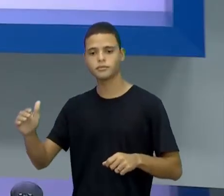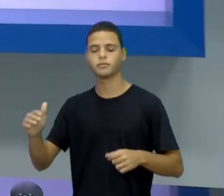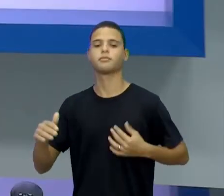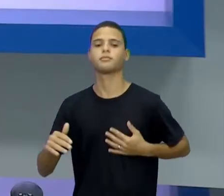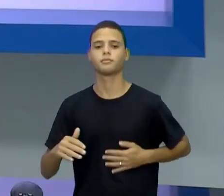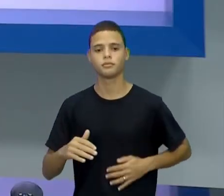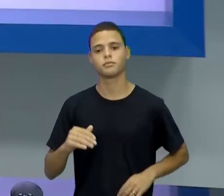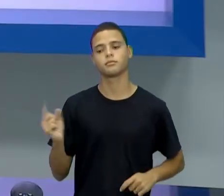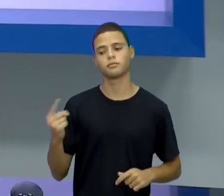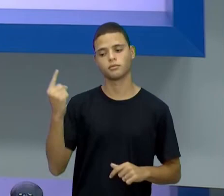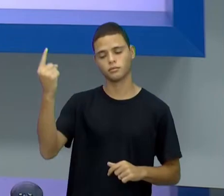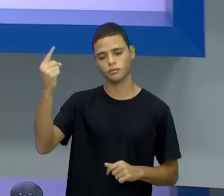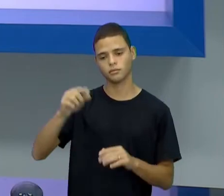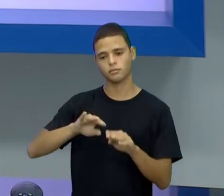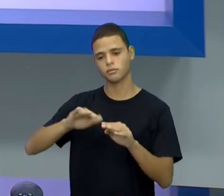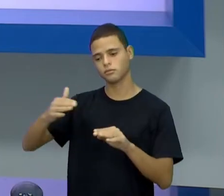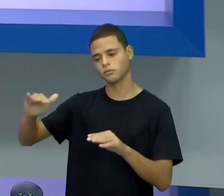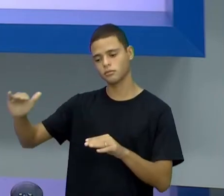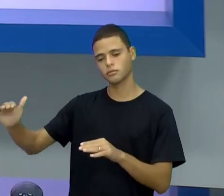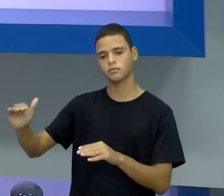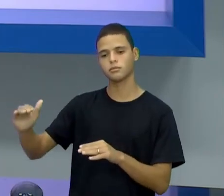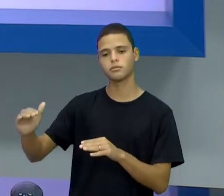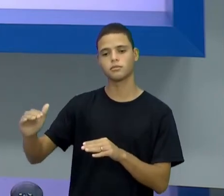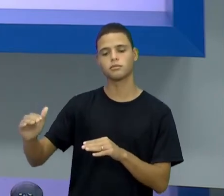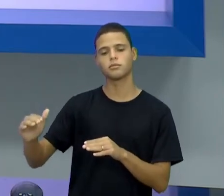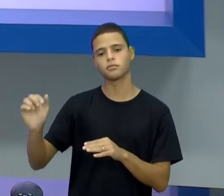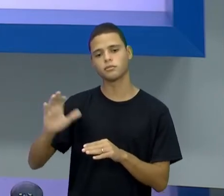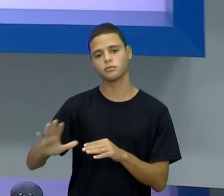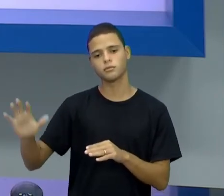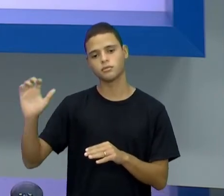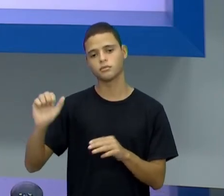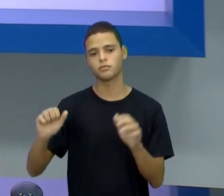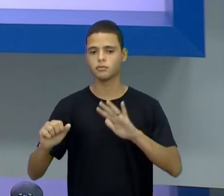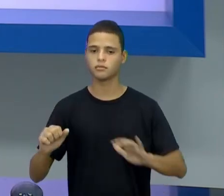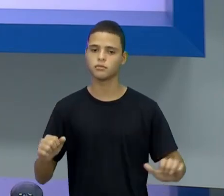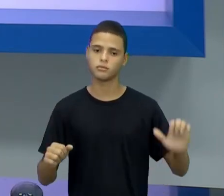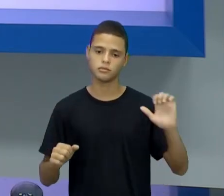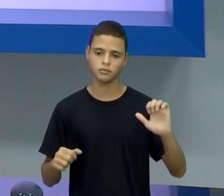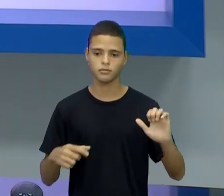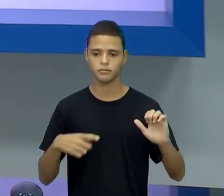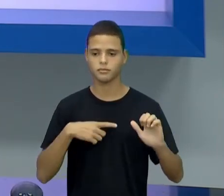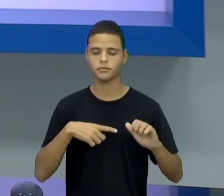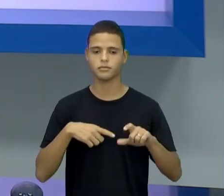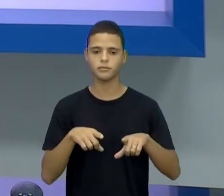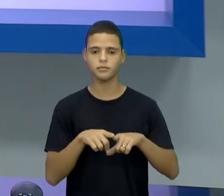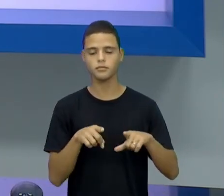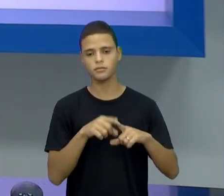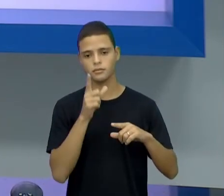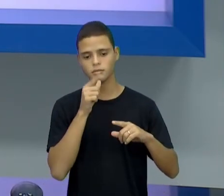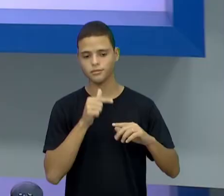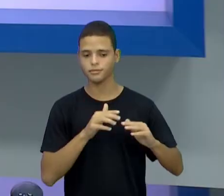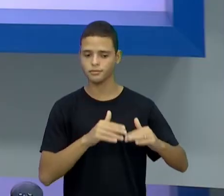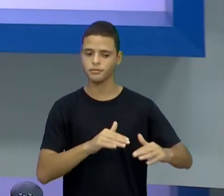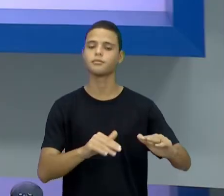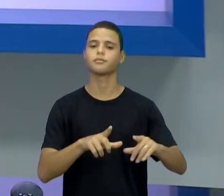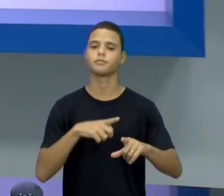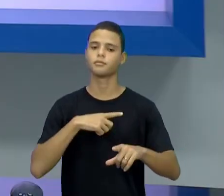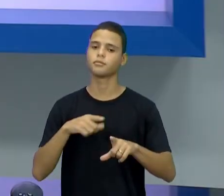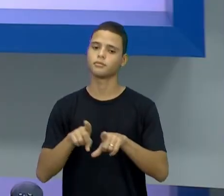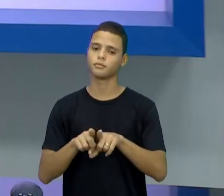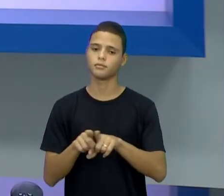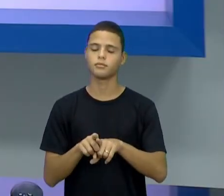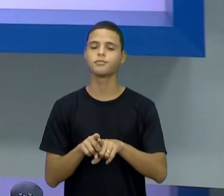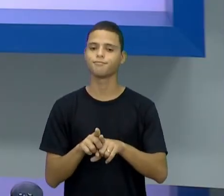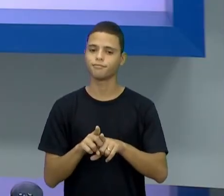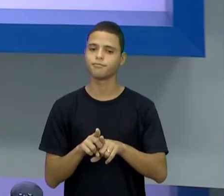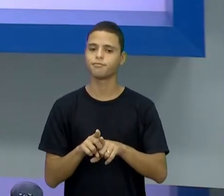relevo continental, como temos aí as dorsais, né, como os relevos oceânicos, né? Então o que nós chamamos de